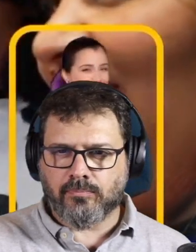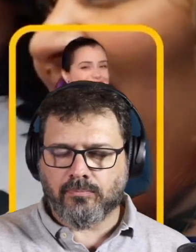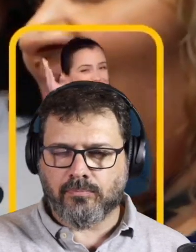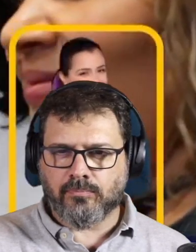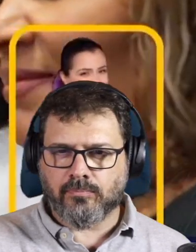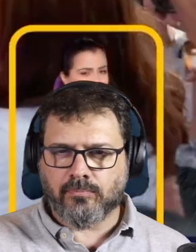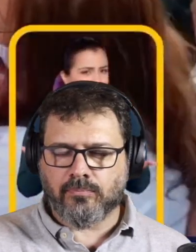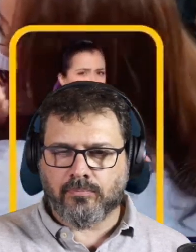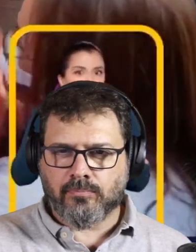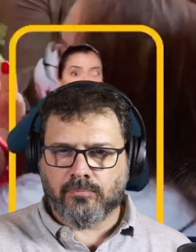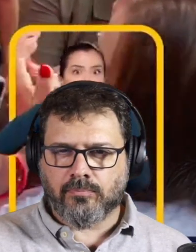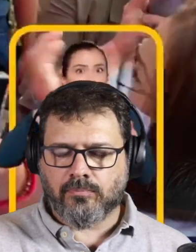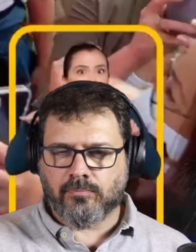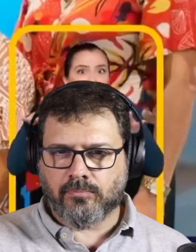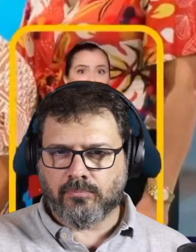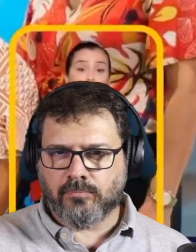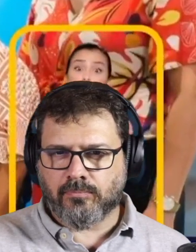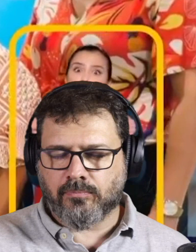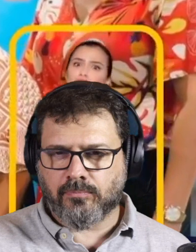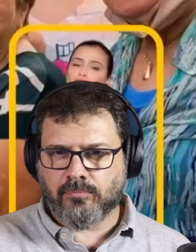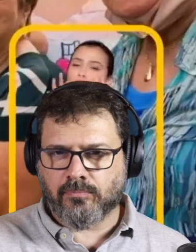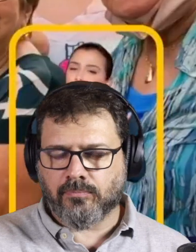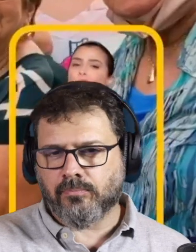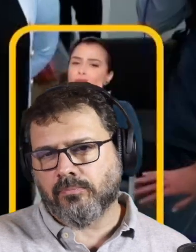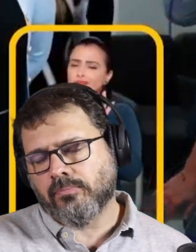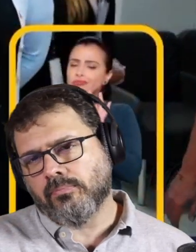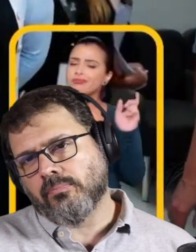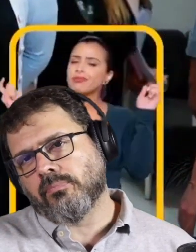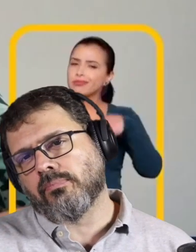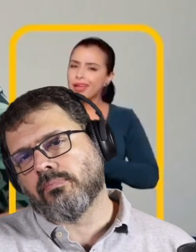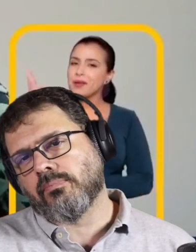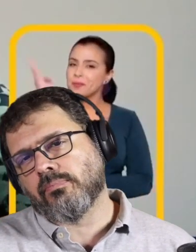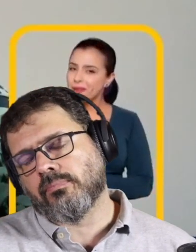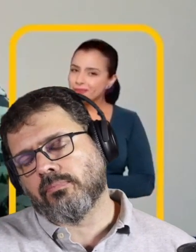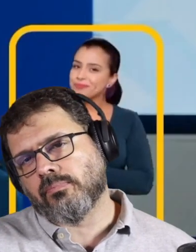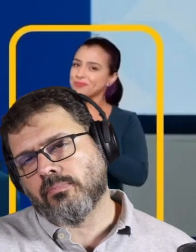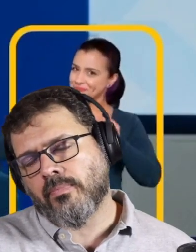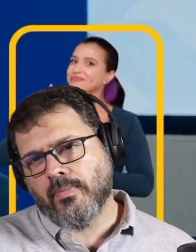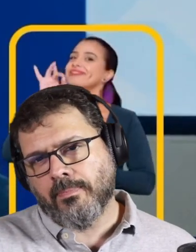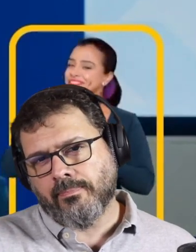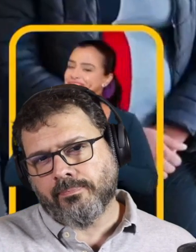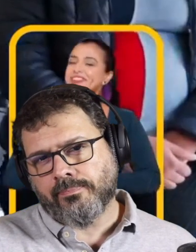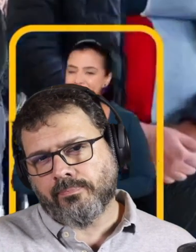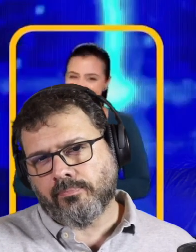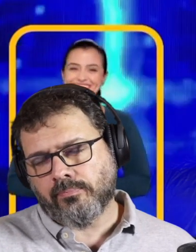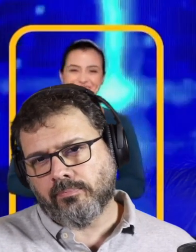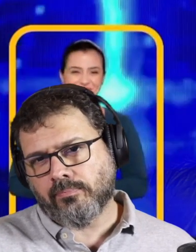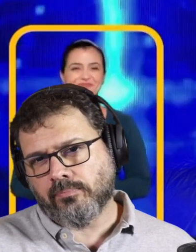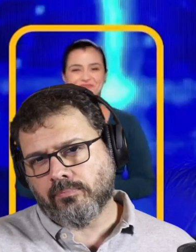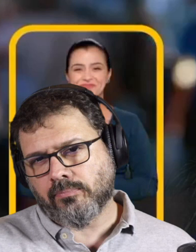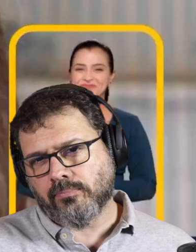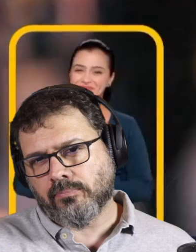brasileiras. E eu conclamo todas vocês a se somar conosco. E assim, juntos e juntas, que nós vamos mudar o Brasil